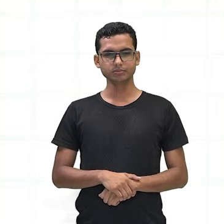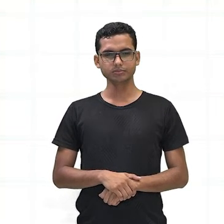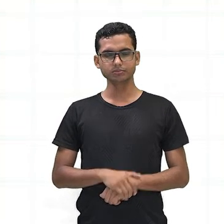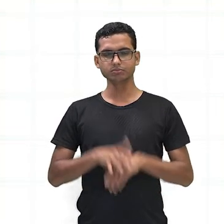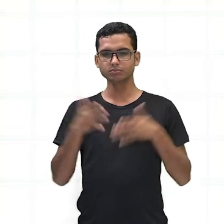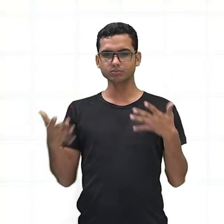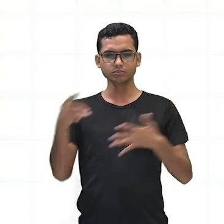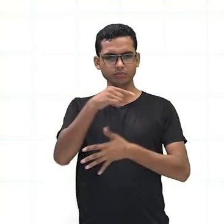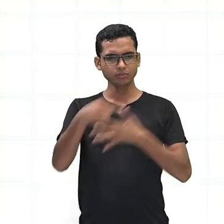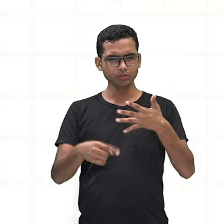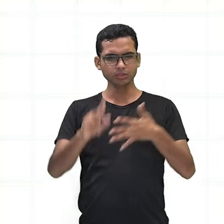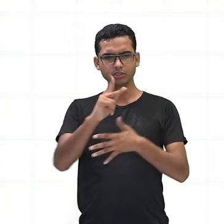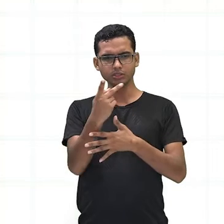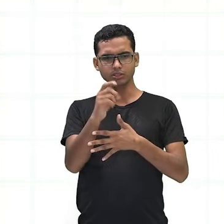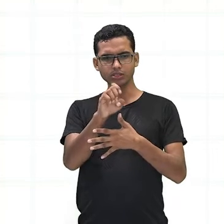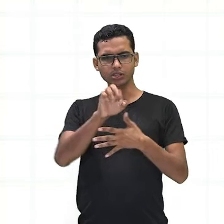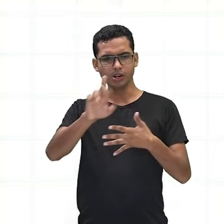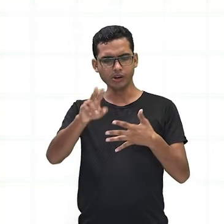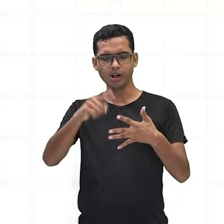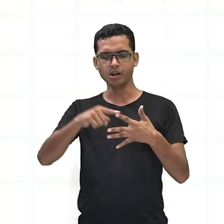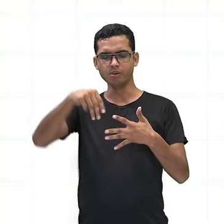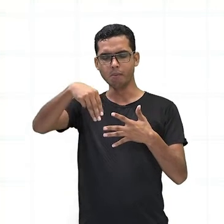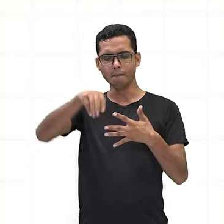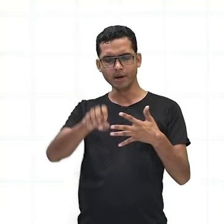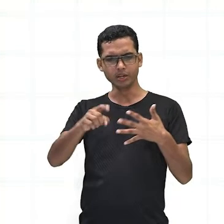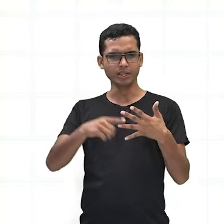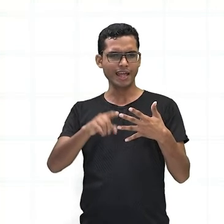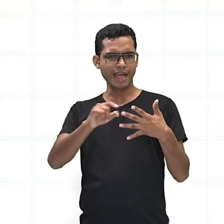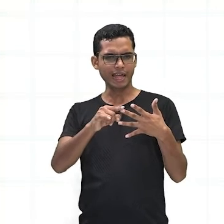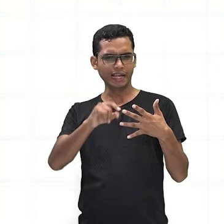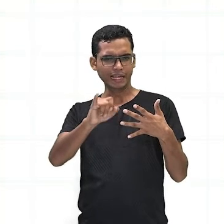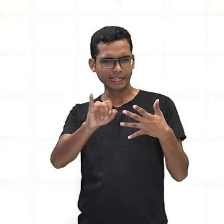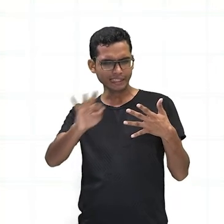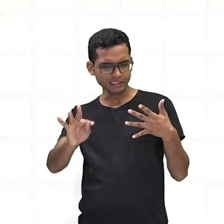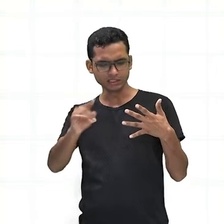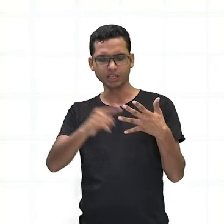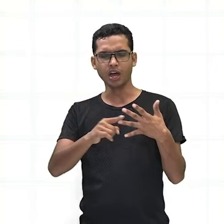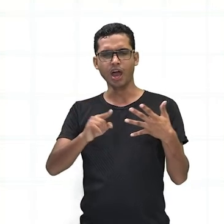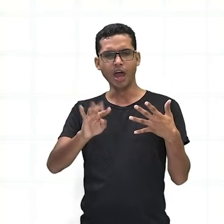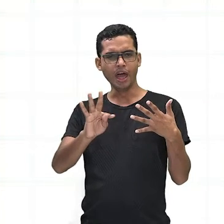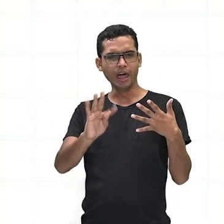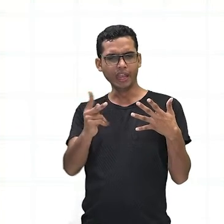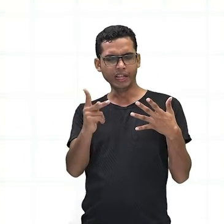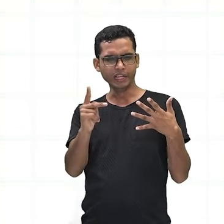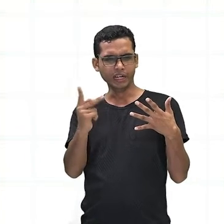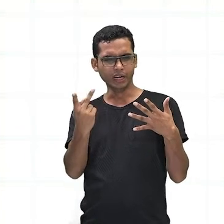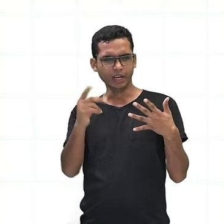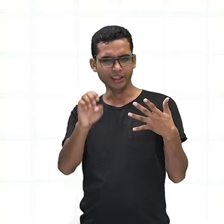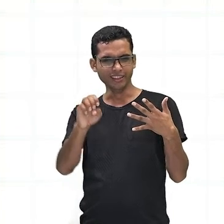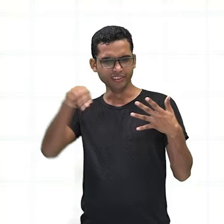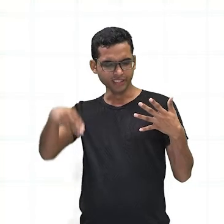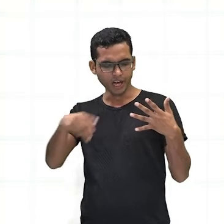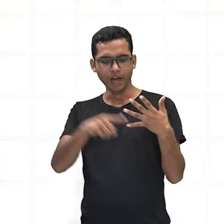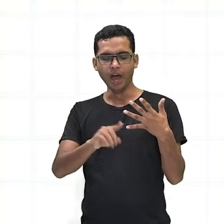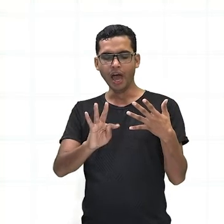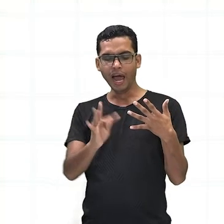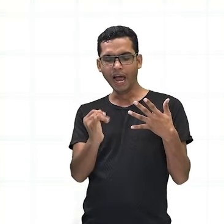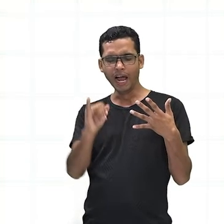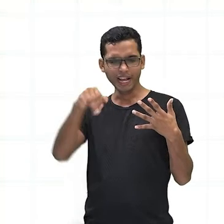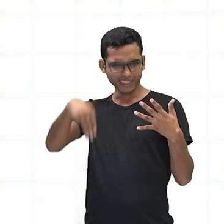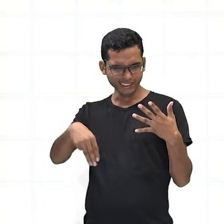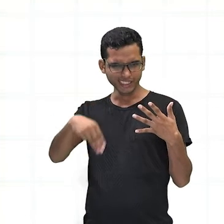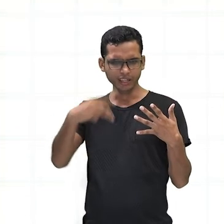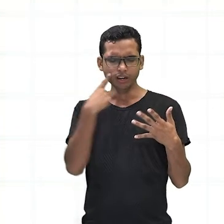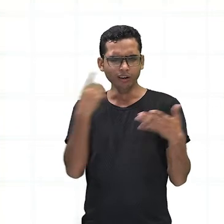Her, me, it, them, him. Agora, esse comando para vocês está